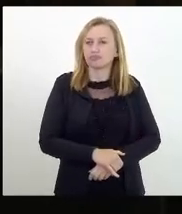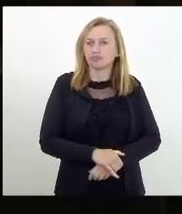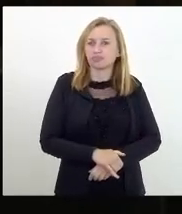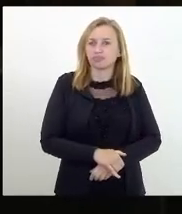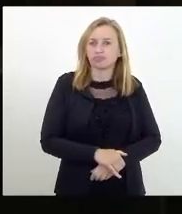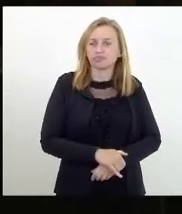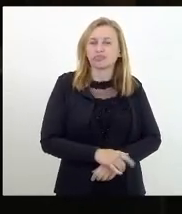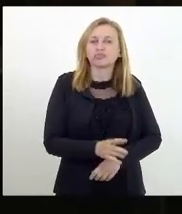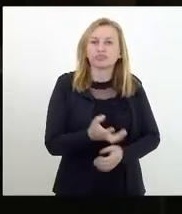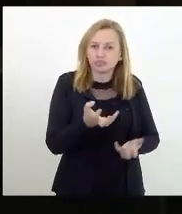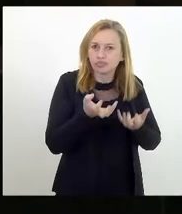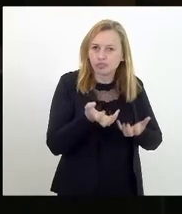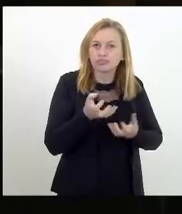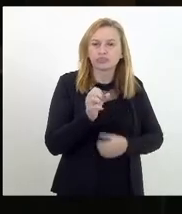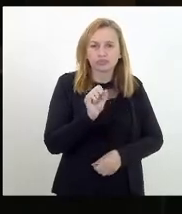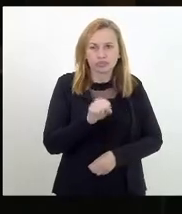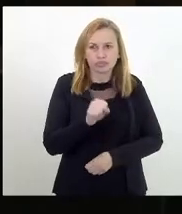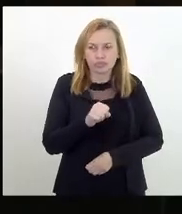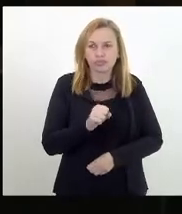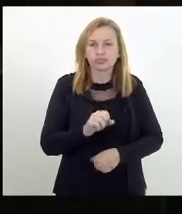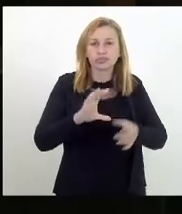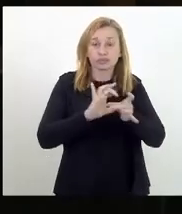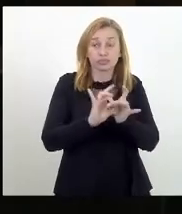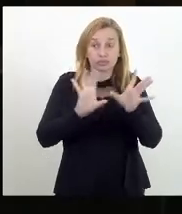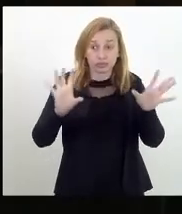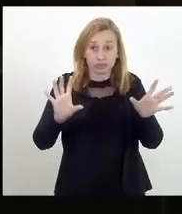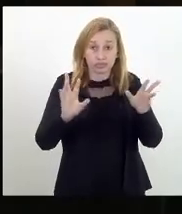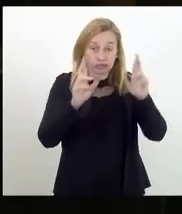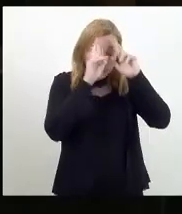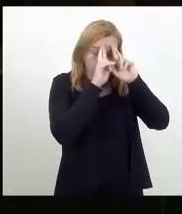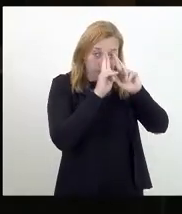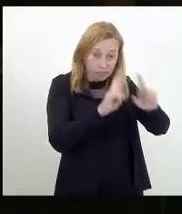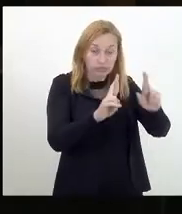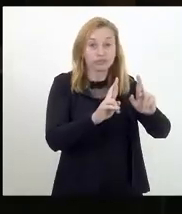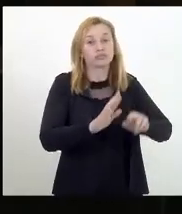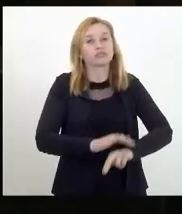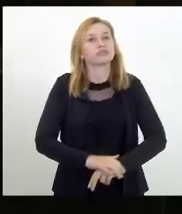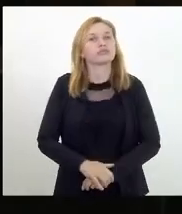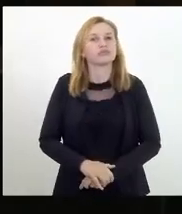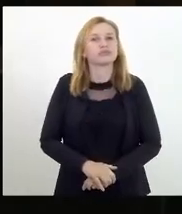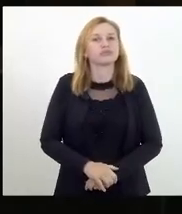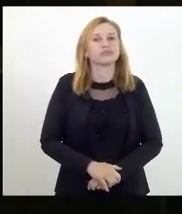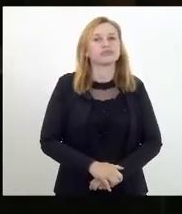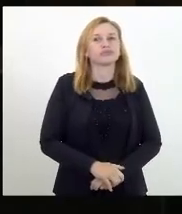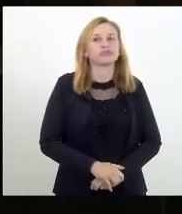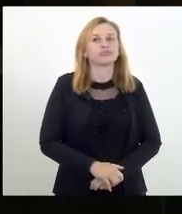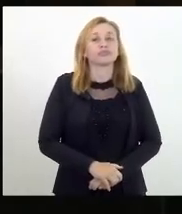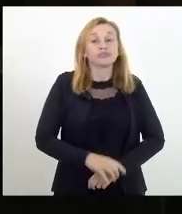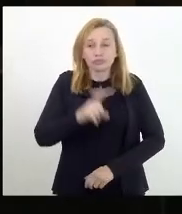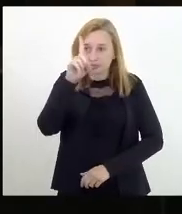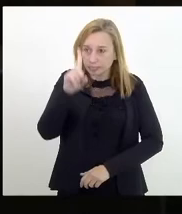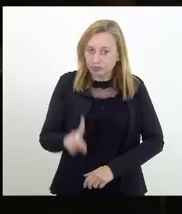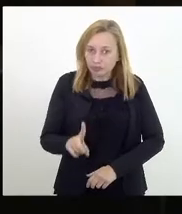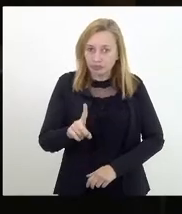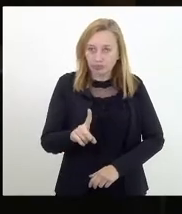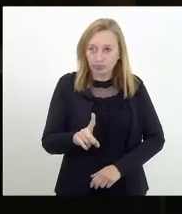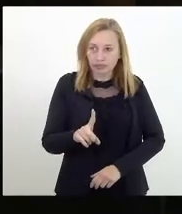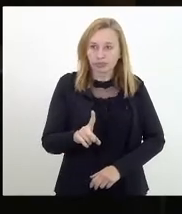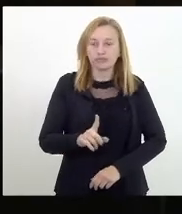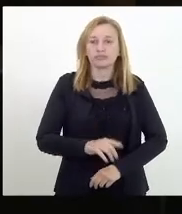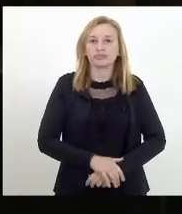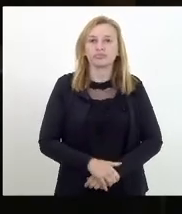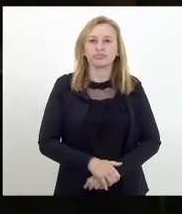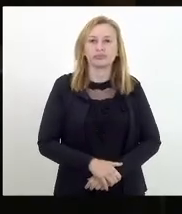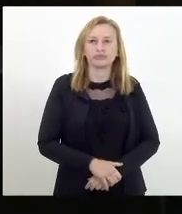hoje nós queremos que a democracia seja respeitada e que o direito sagrado